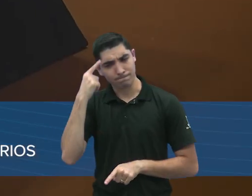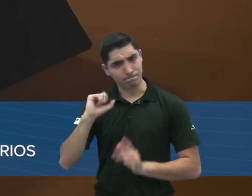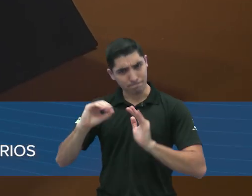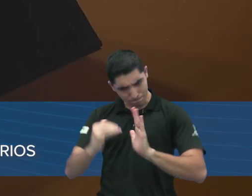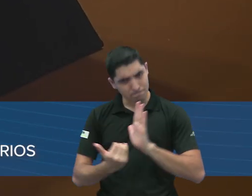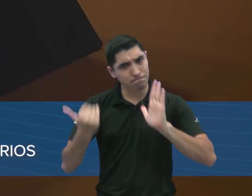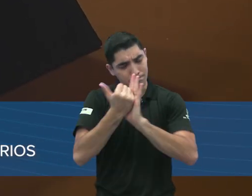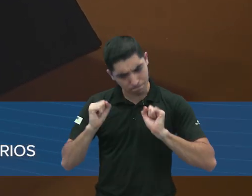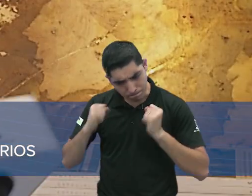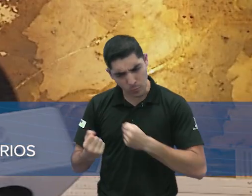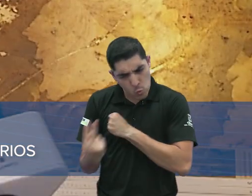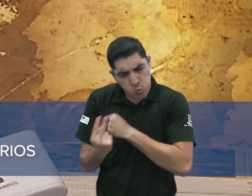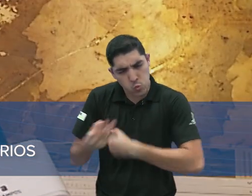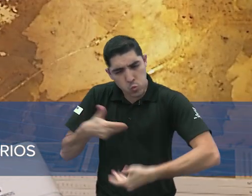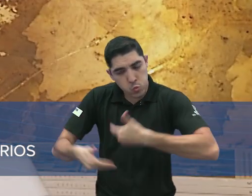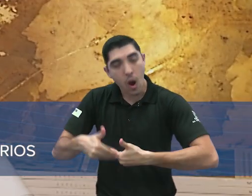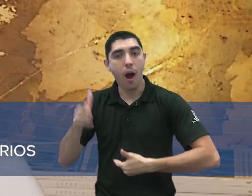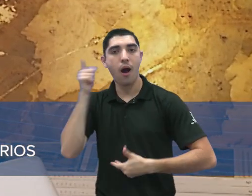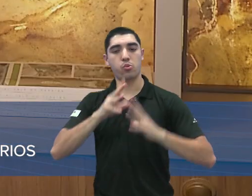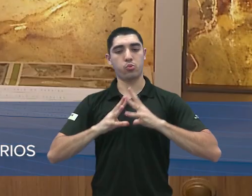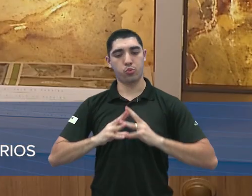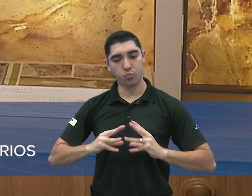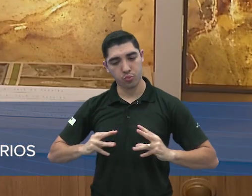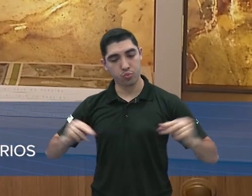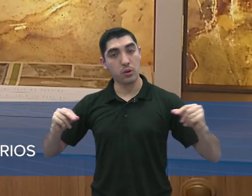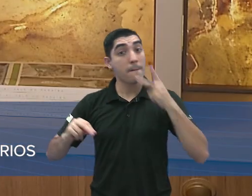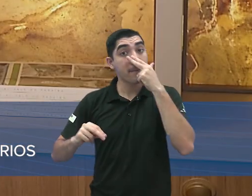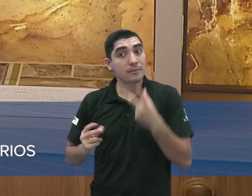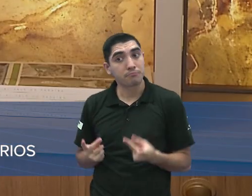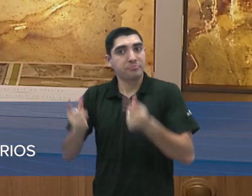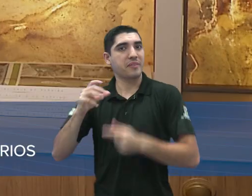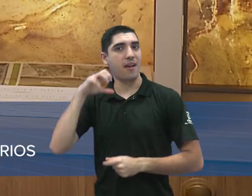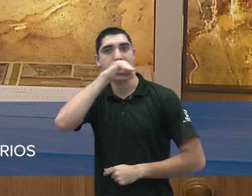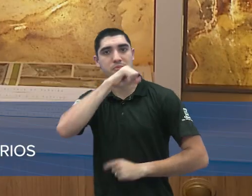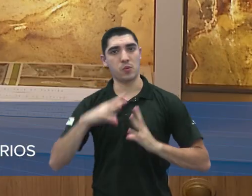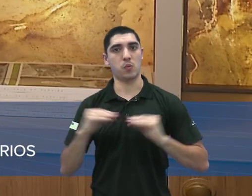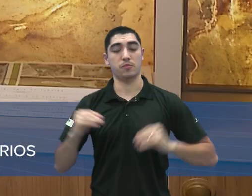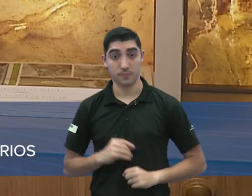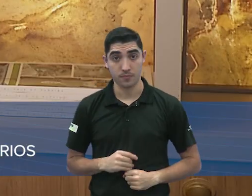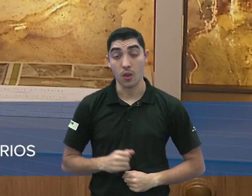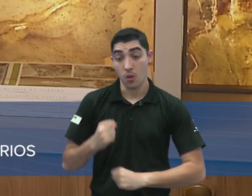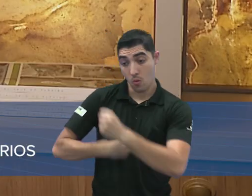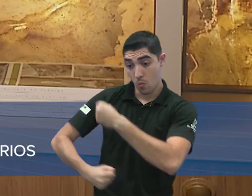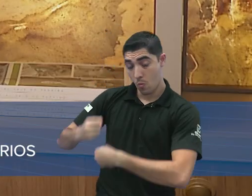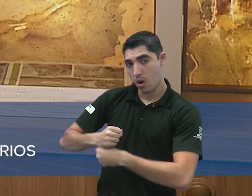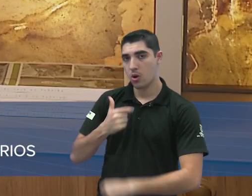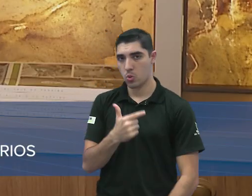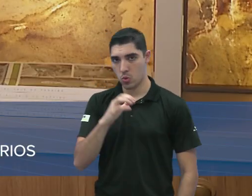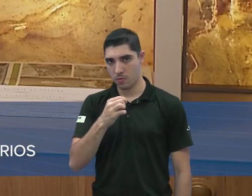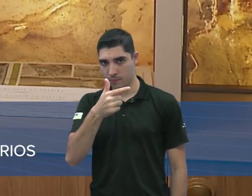intensificou os cuidados e superou o burnout outra vez, até de forma mais rápida que a anterior. Em 2023,